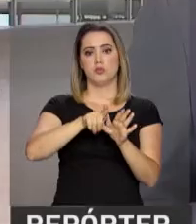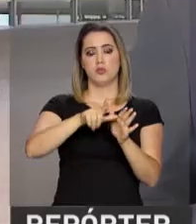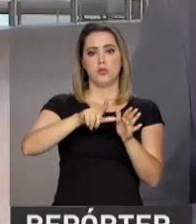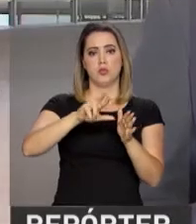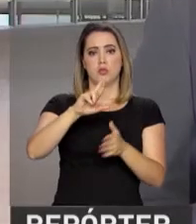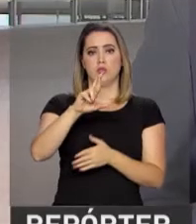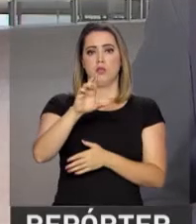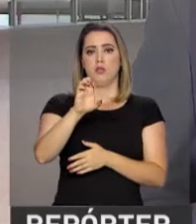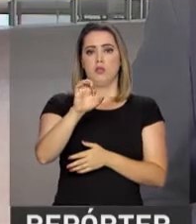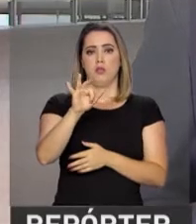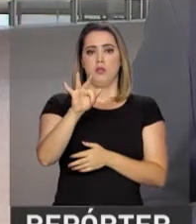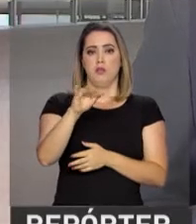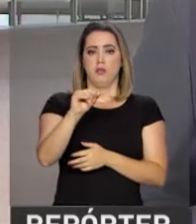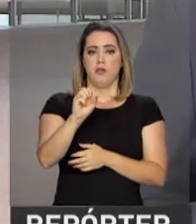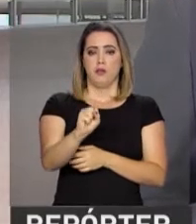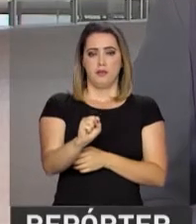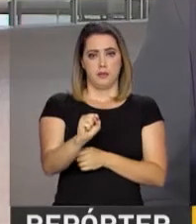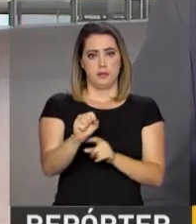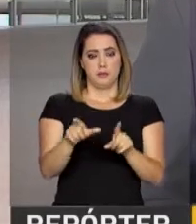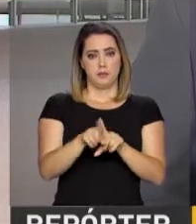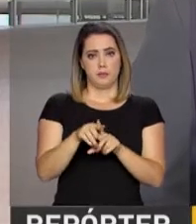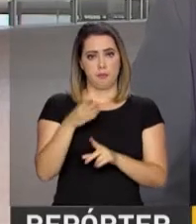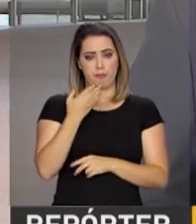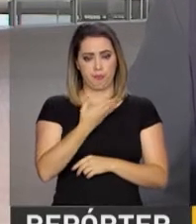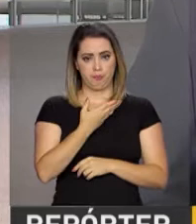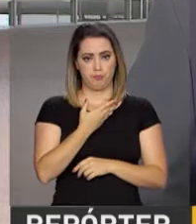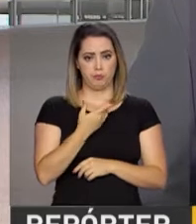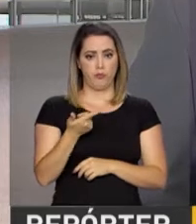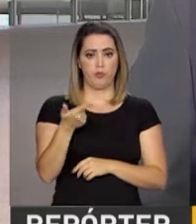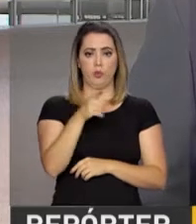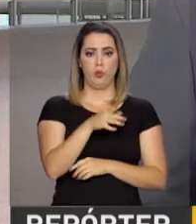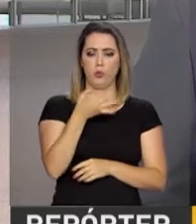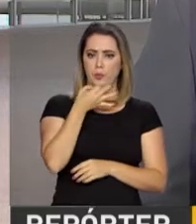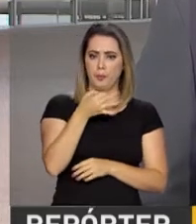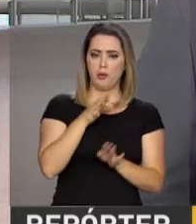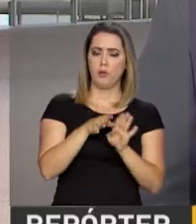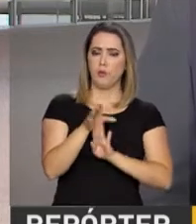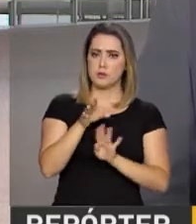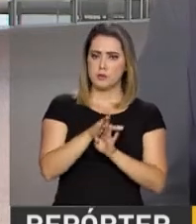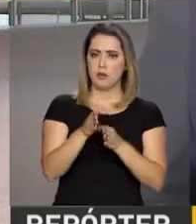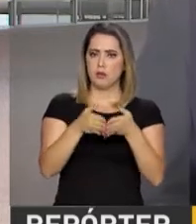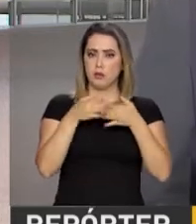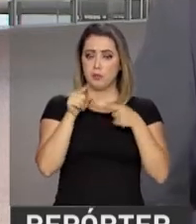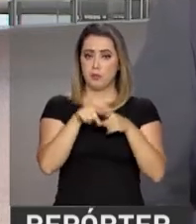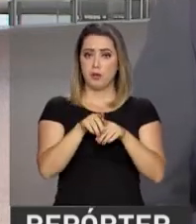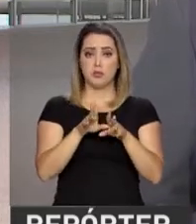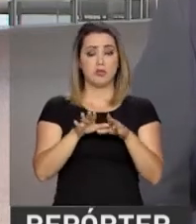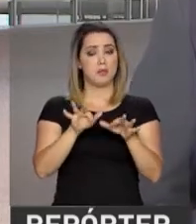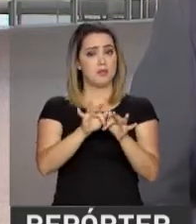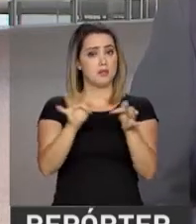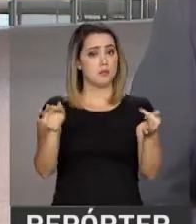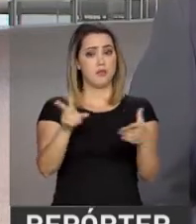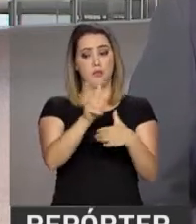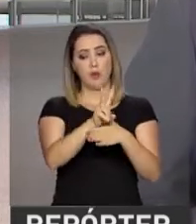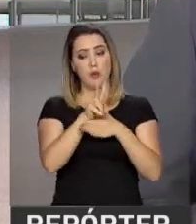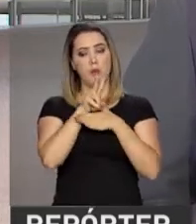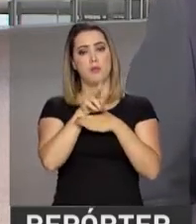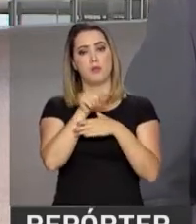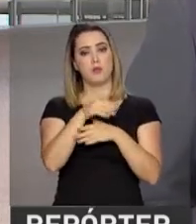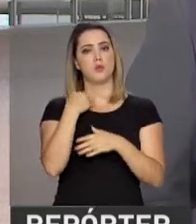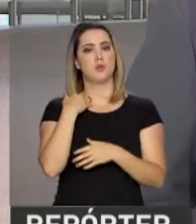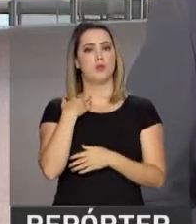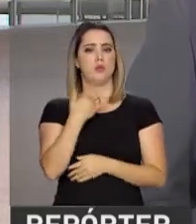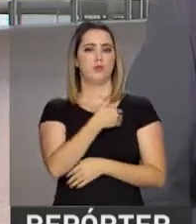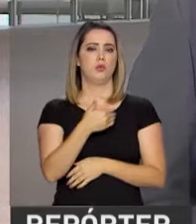atrasados. Outra sugestão é para ajudar a destravar o crédito no país, com o aumento das operações de financiamento por parte de